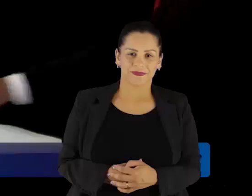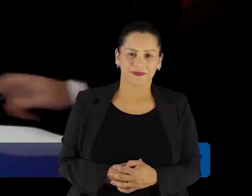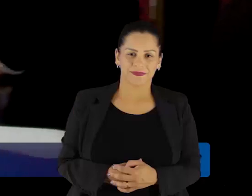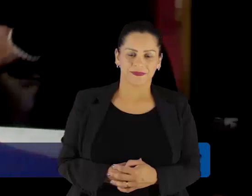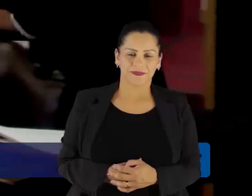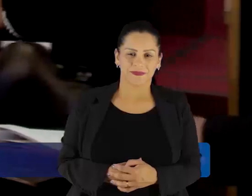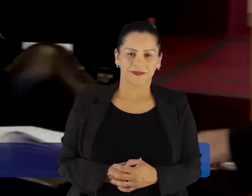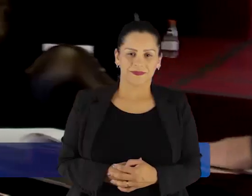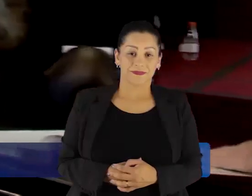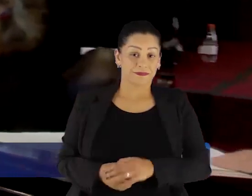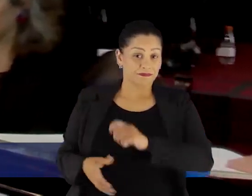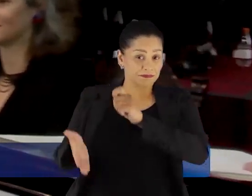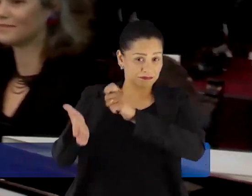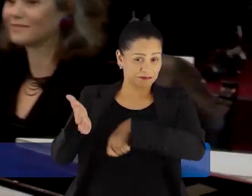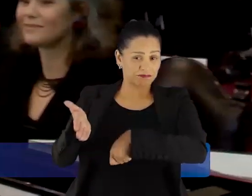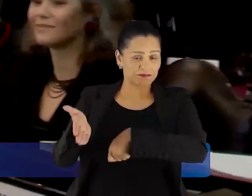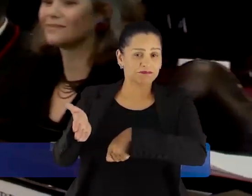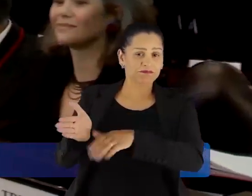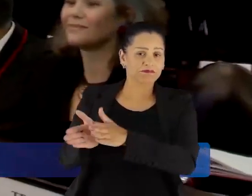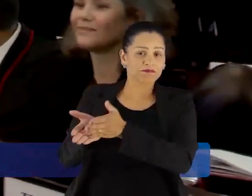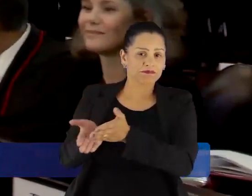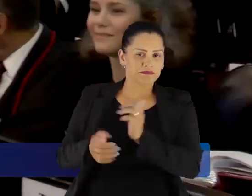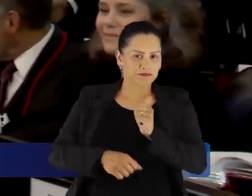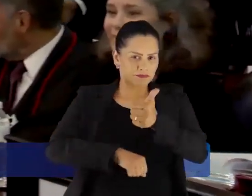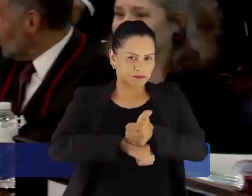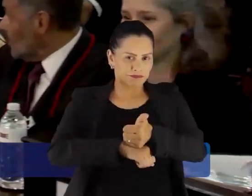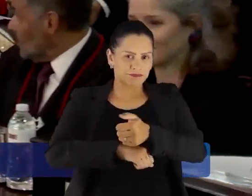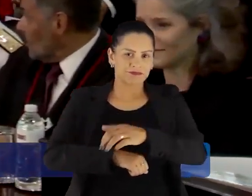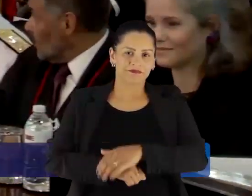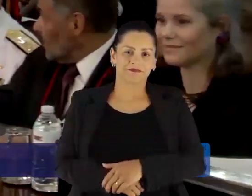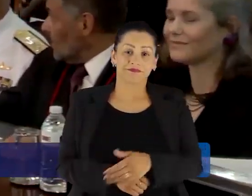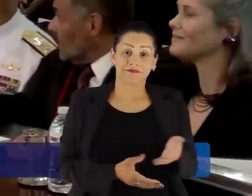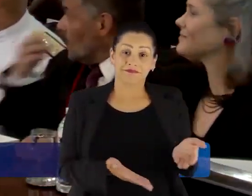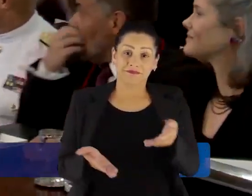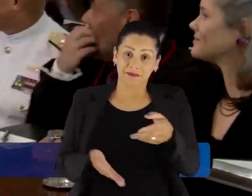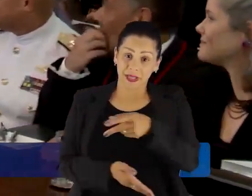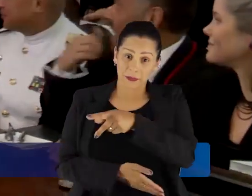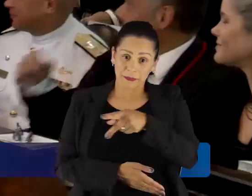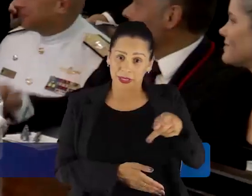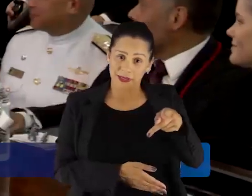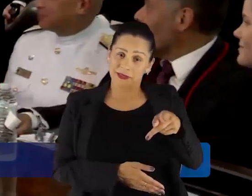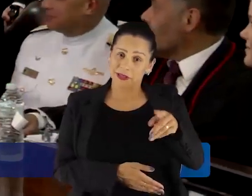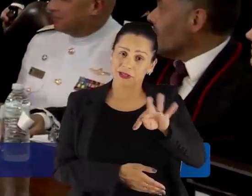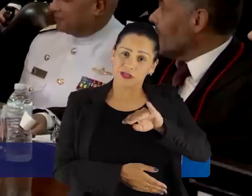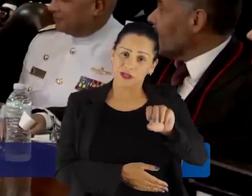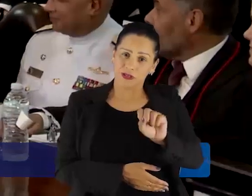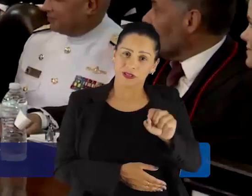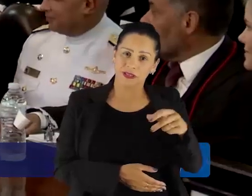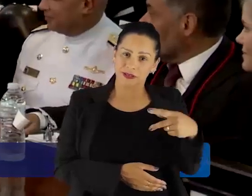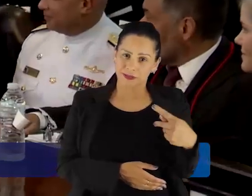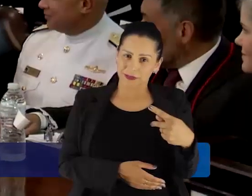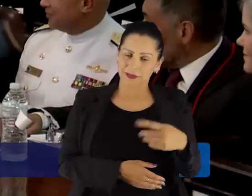e para que assine o livro de posse como presidente do Tribunal de Justiça do Estado de São Paulo